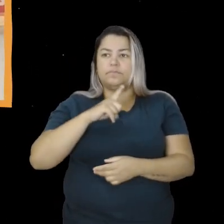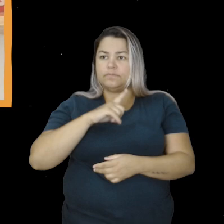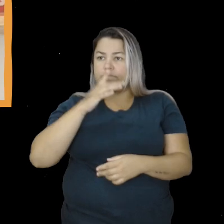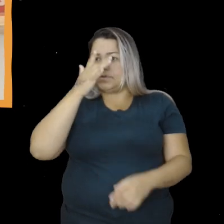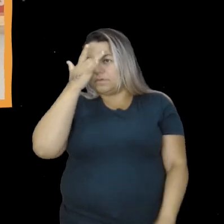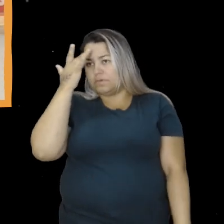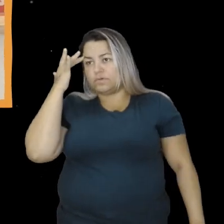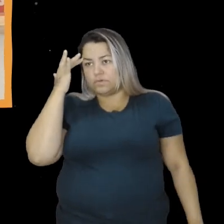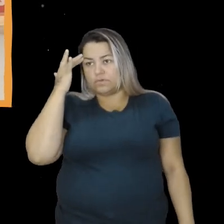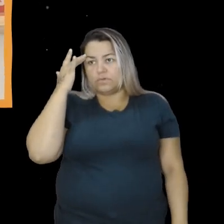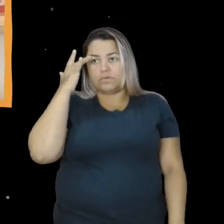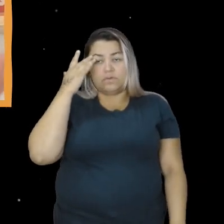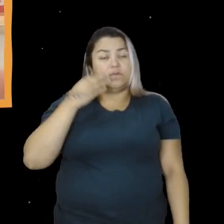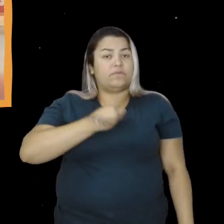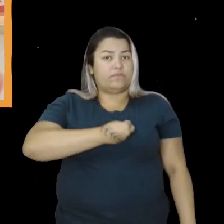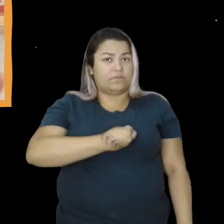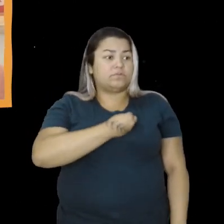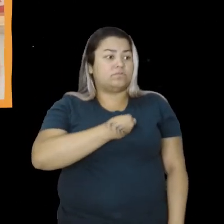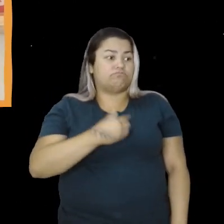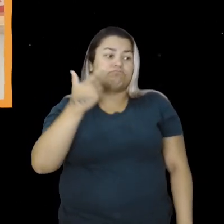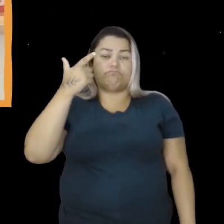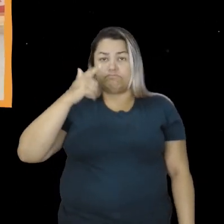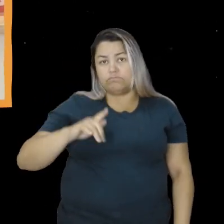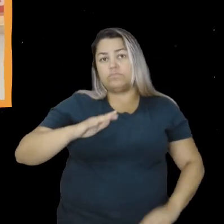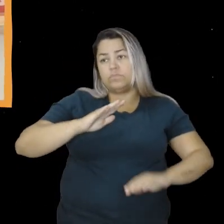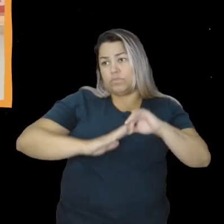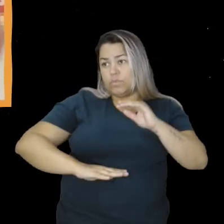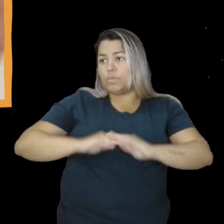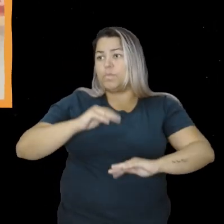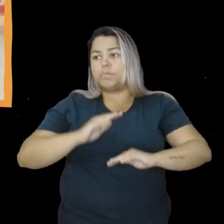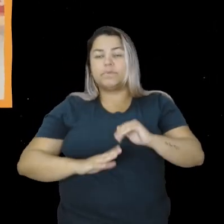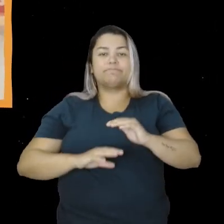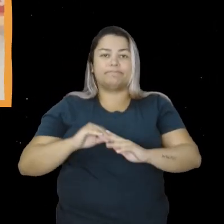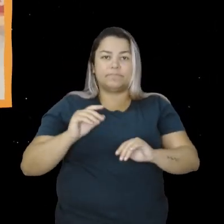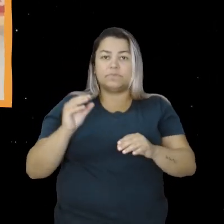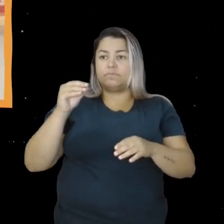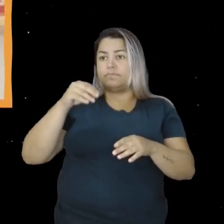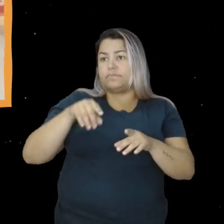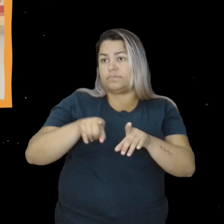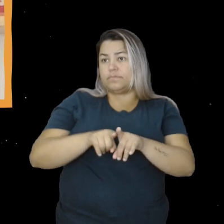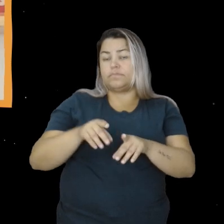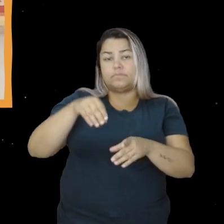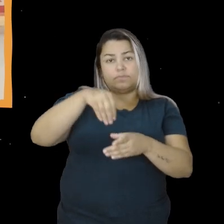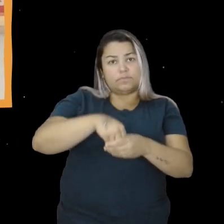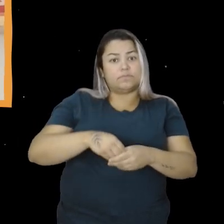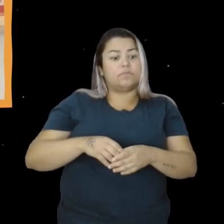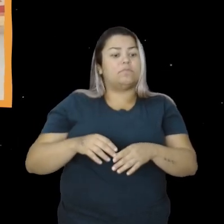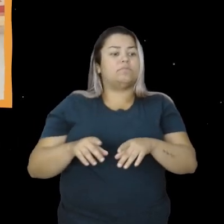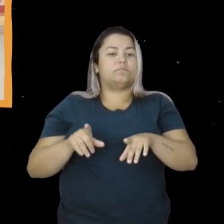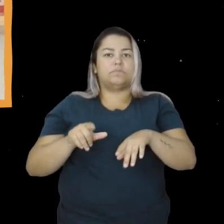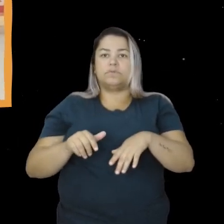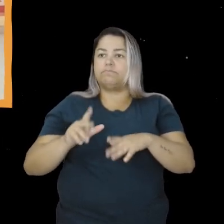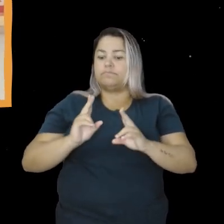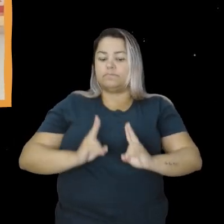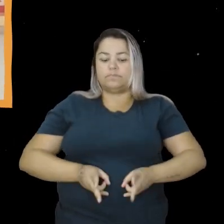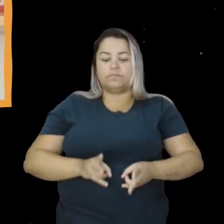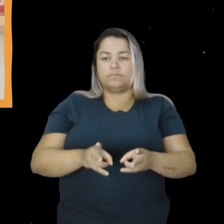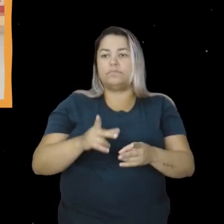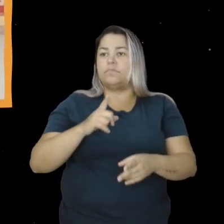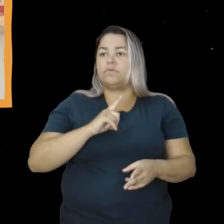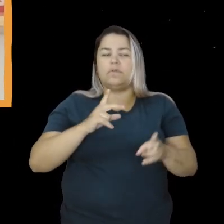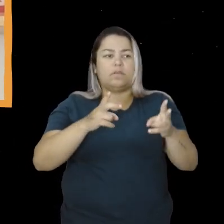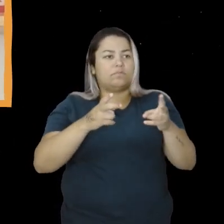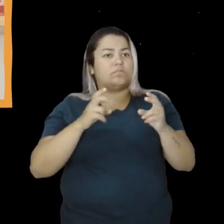soube que teve gente vivendo aqui, de outras formas, inclusive menos densa de ocupar o espaço, mas sempre teve gente. Mas essa